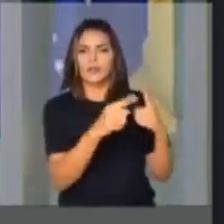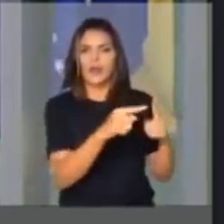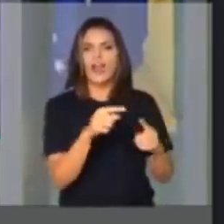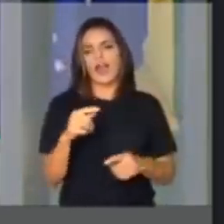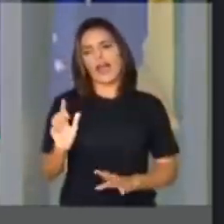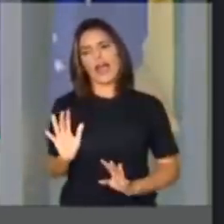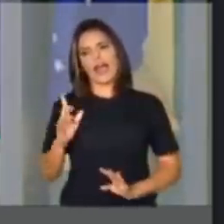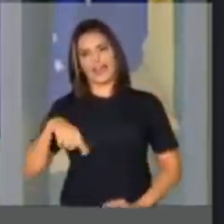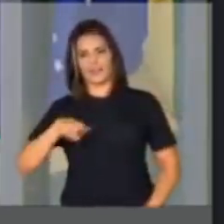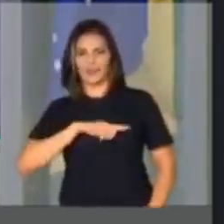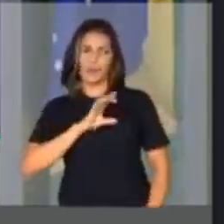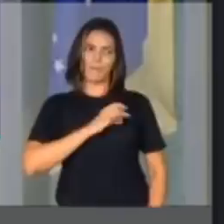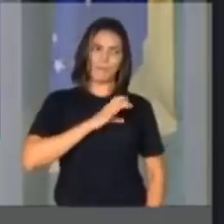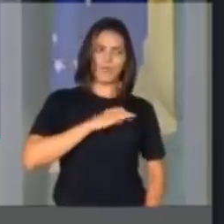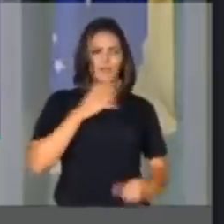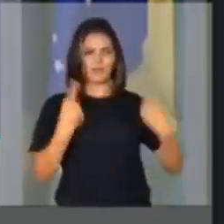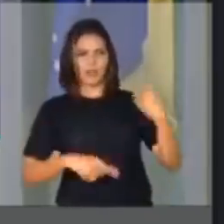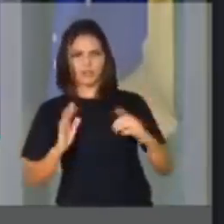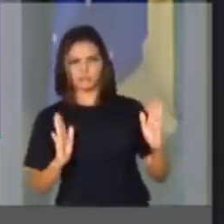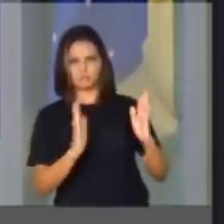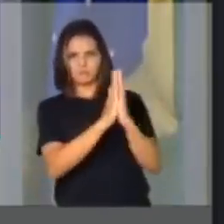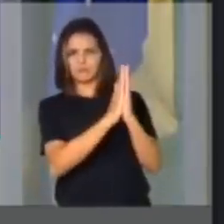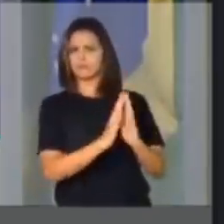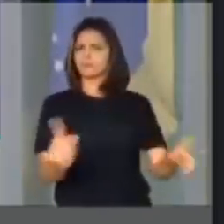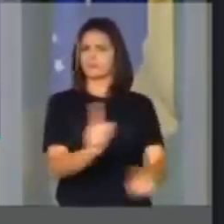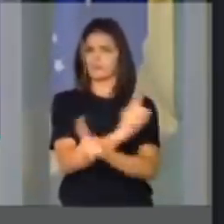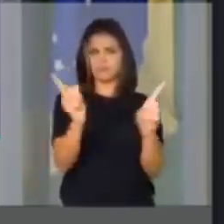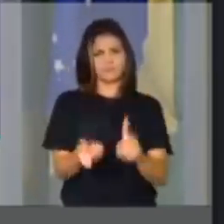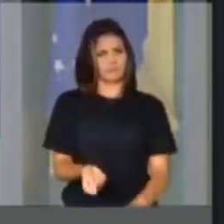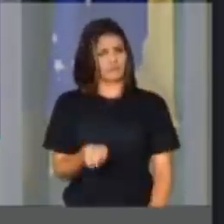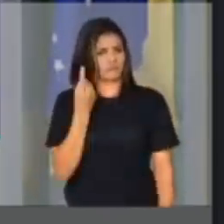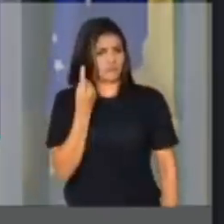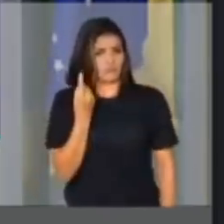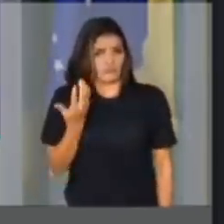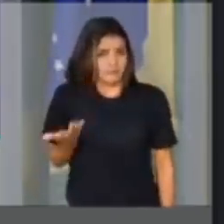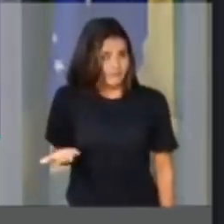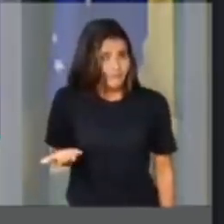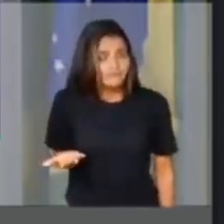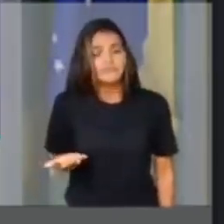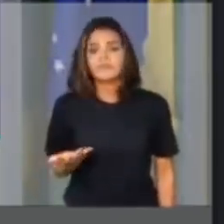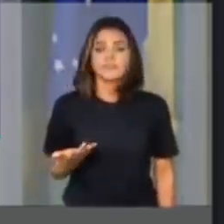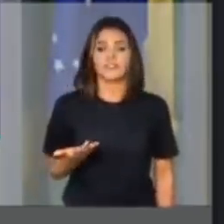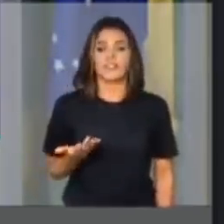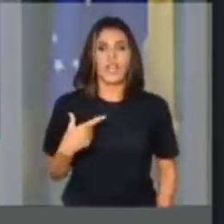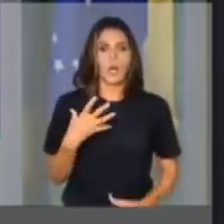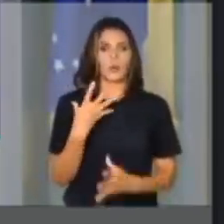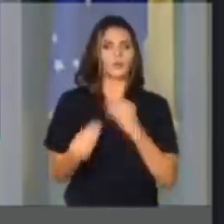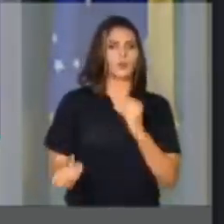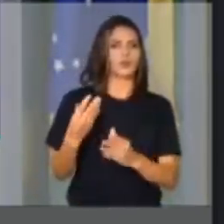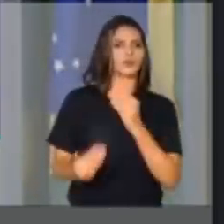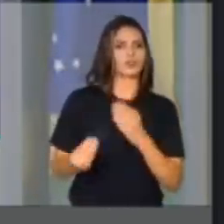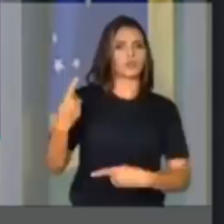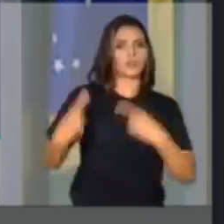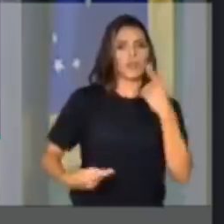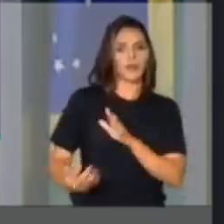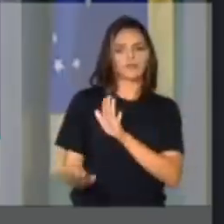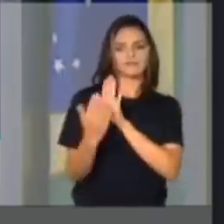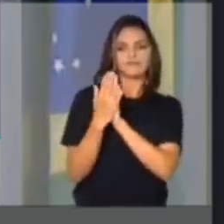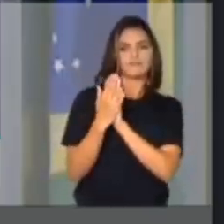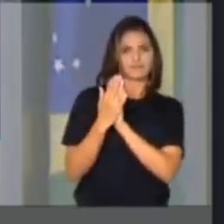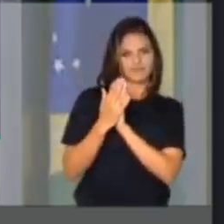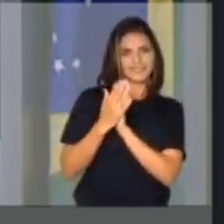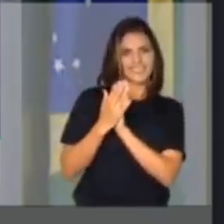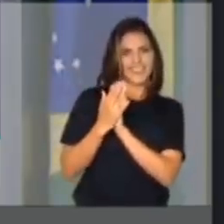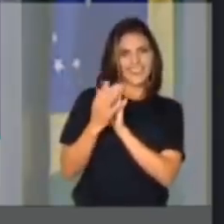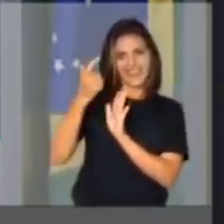do debate. E me causou bastante estranheza, porque a última pessoa que literalmente fugiu de um debate comigo foi uma